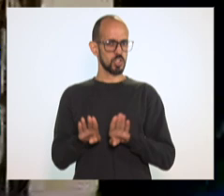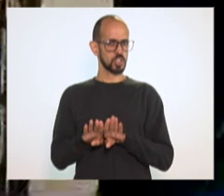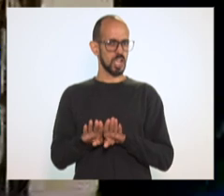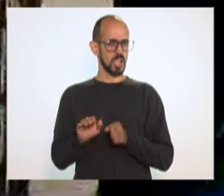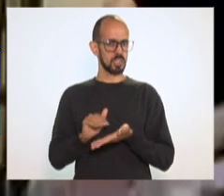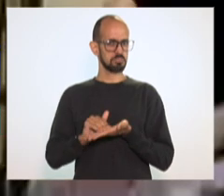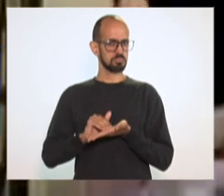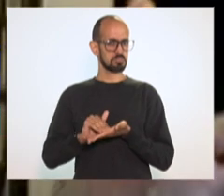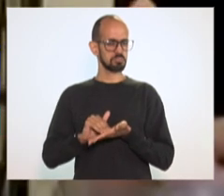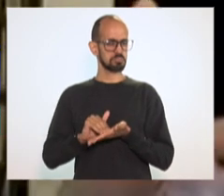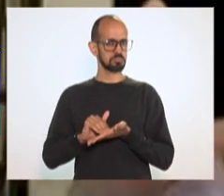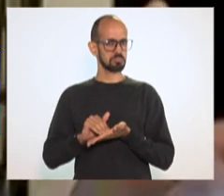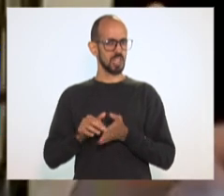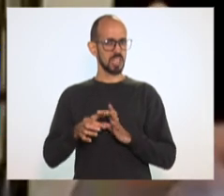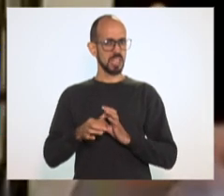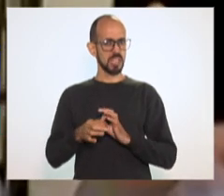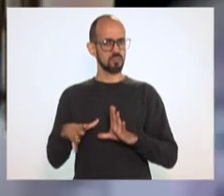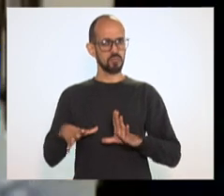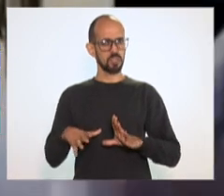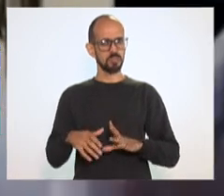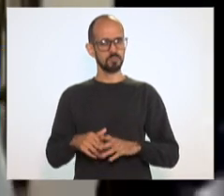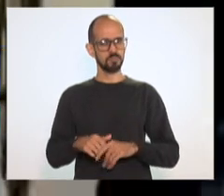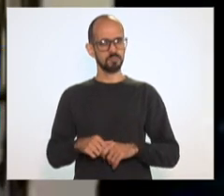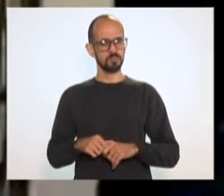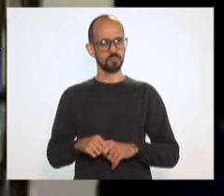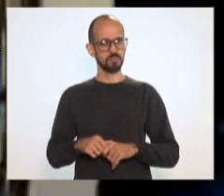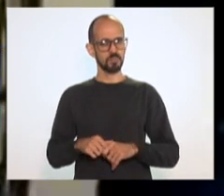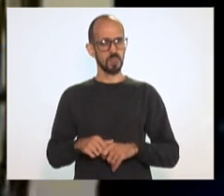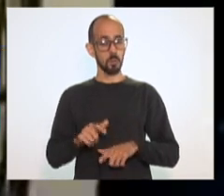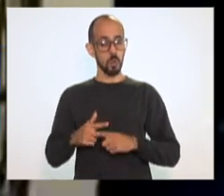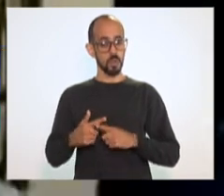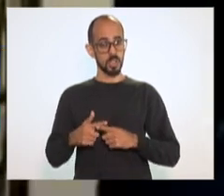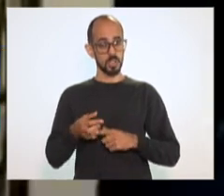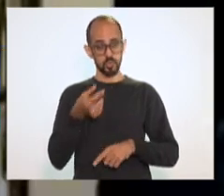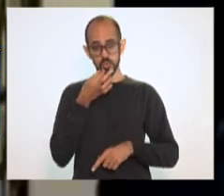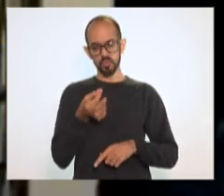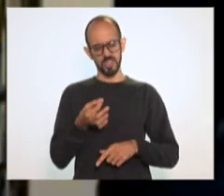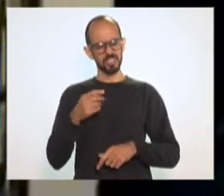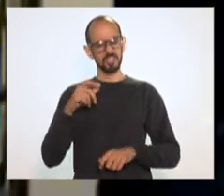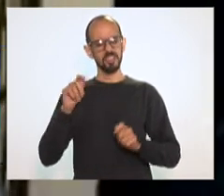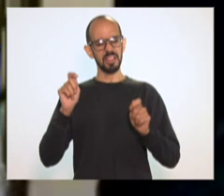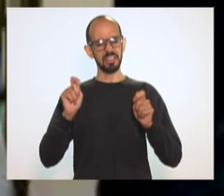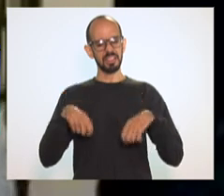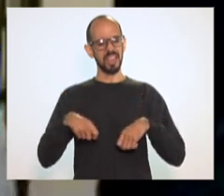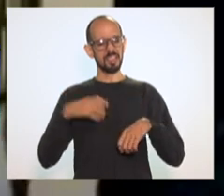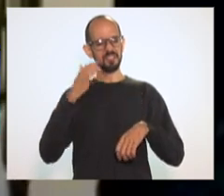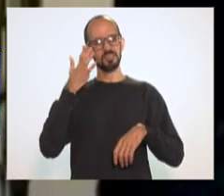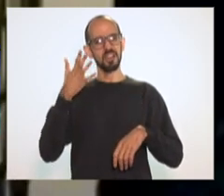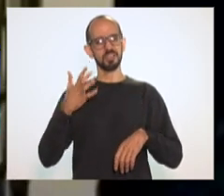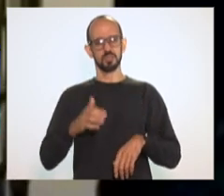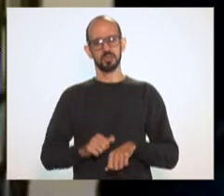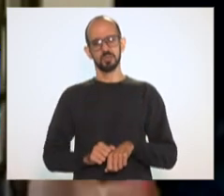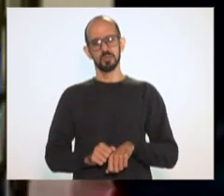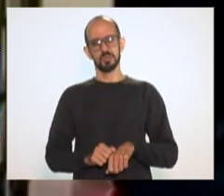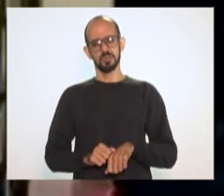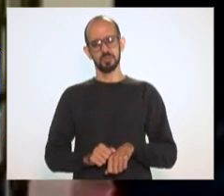prazer porque justificativa tem para tudo isso é uma